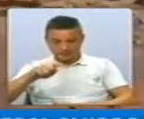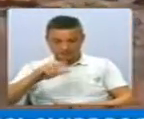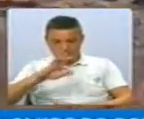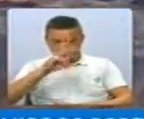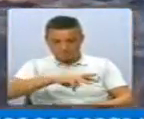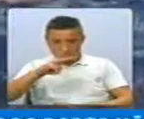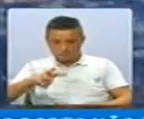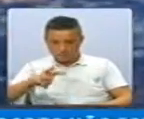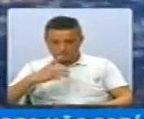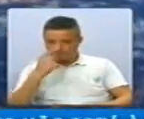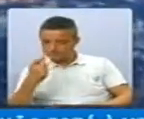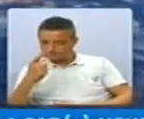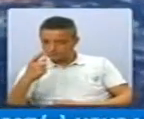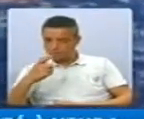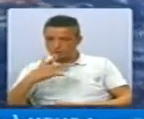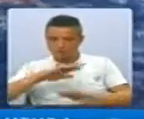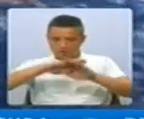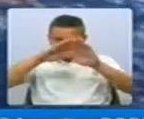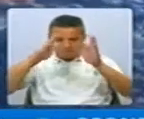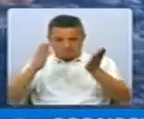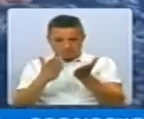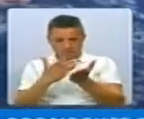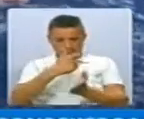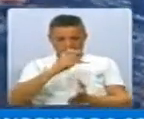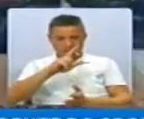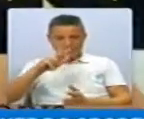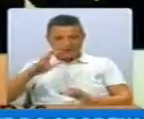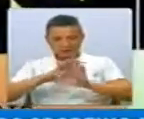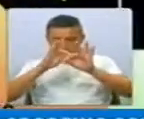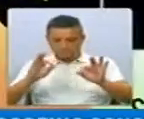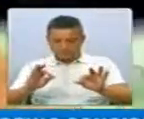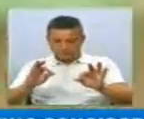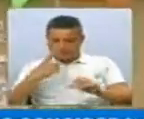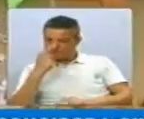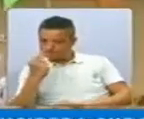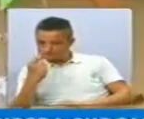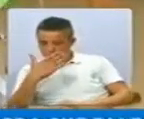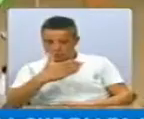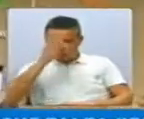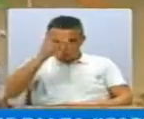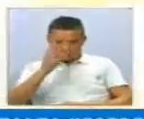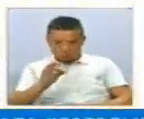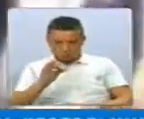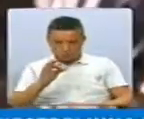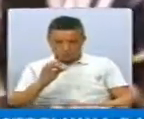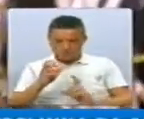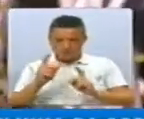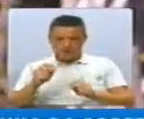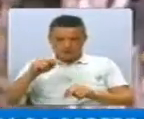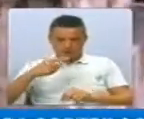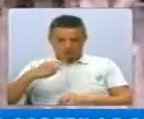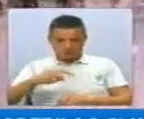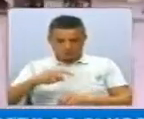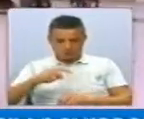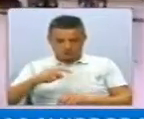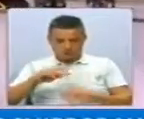era um planeta muito parecido com a Terra. Tinha uma atmosfera densa. Hoje a atmosfera de Marte tem apenas 1% da densidade da Terra e